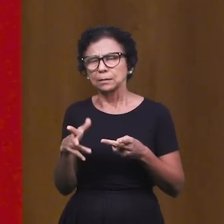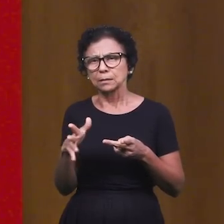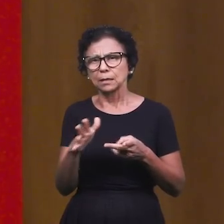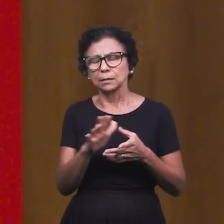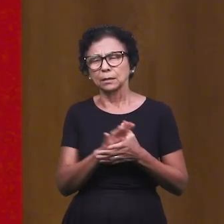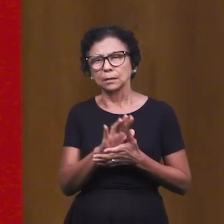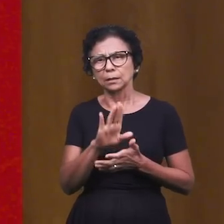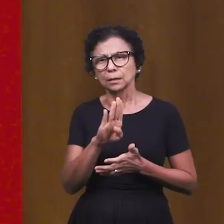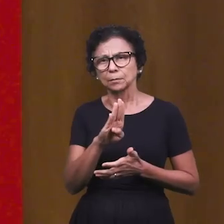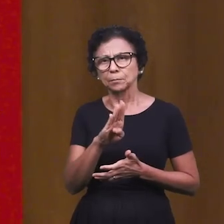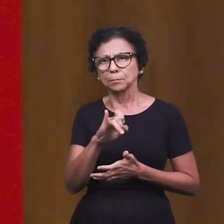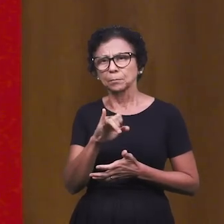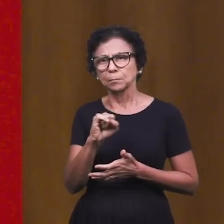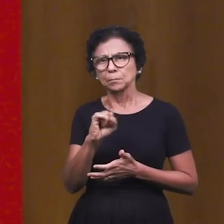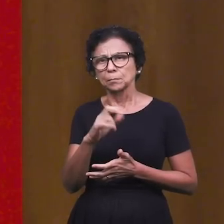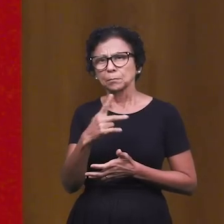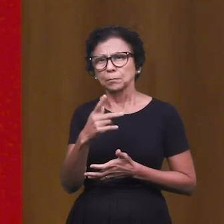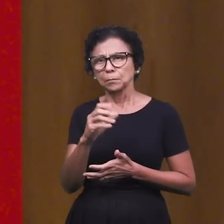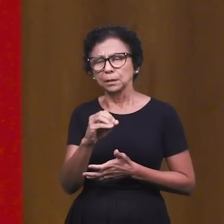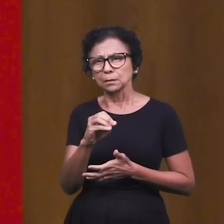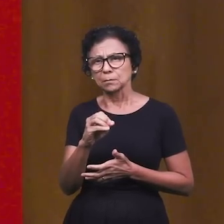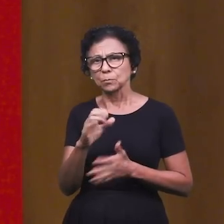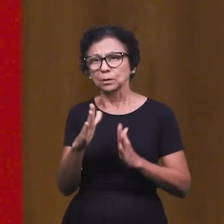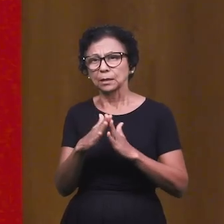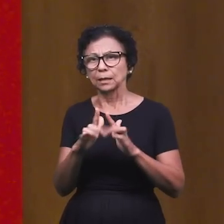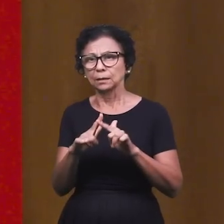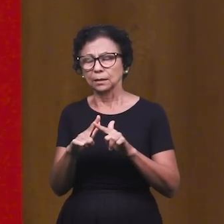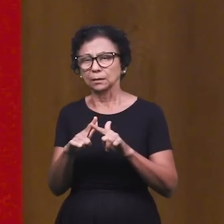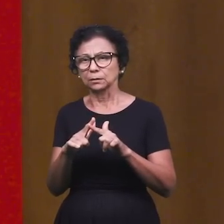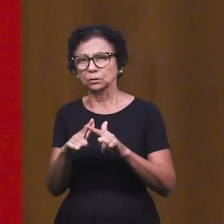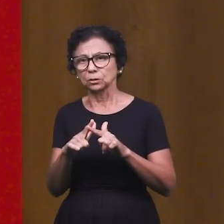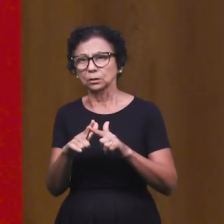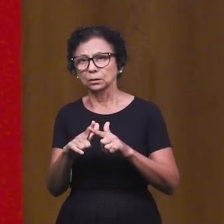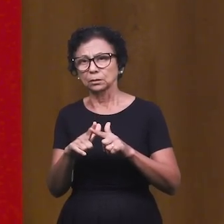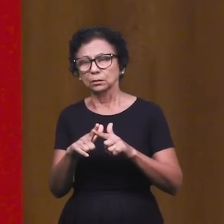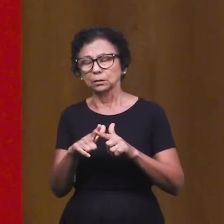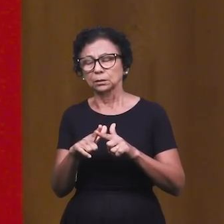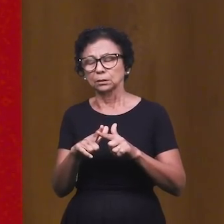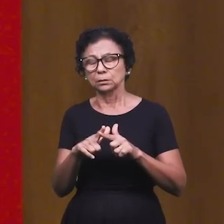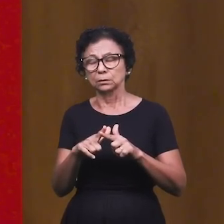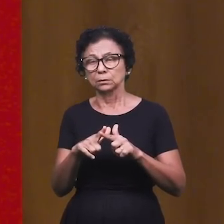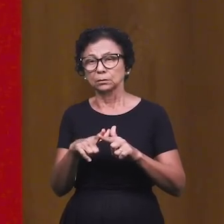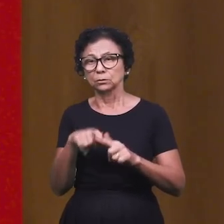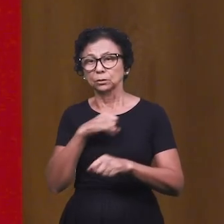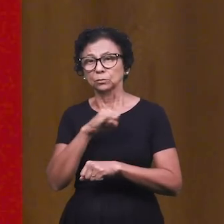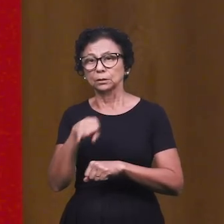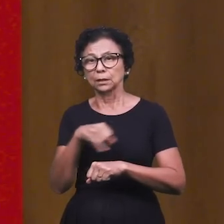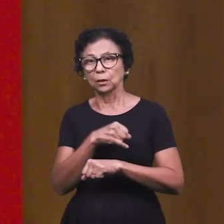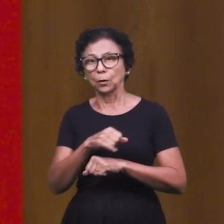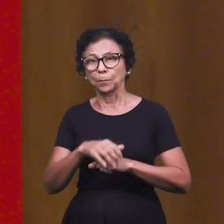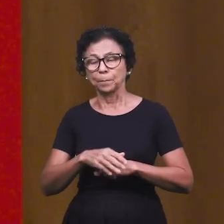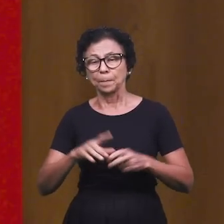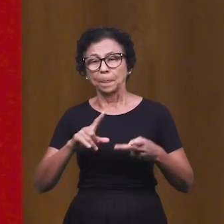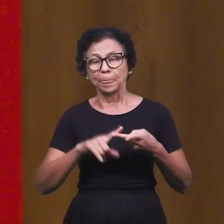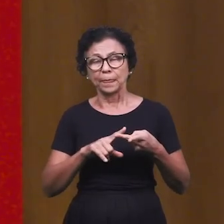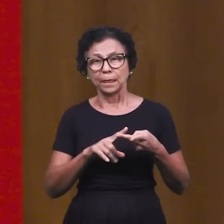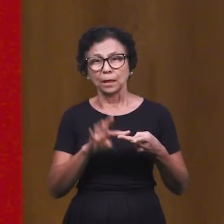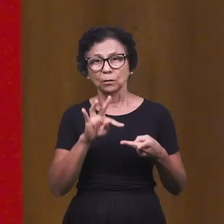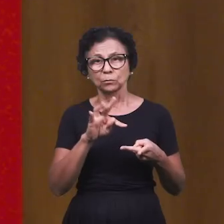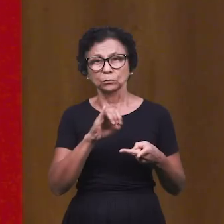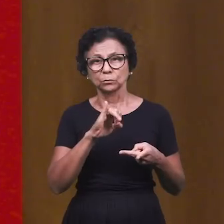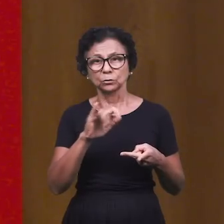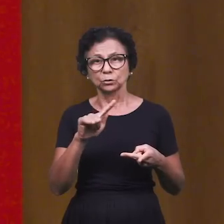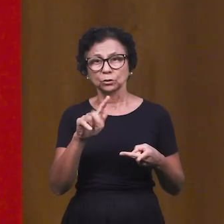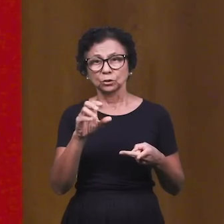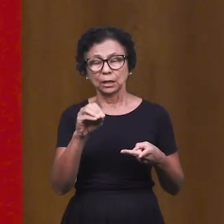não é? Mas então Tiago Maior era o irmão de João. Tiago Maior, o irmão de João.